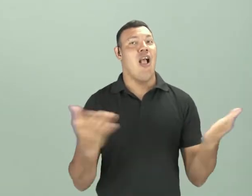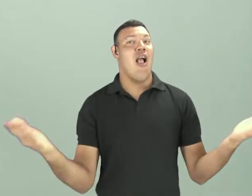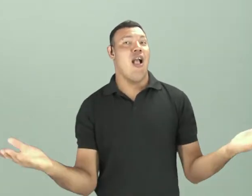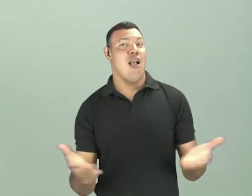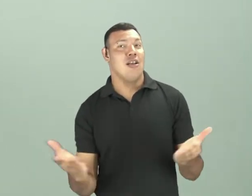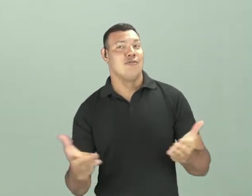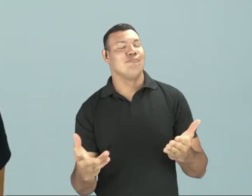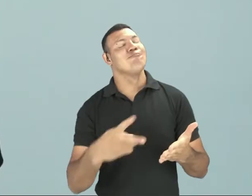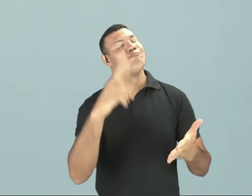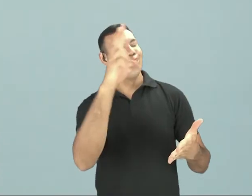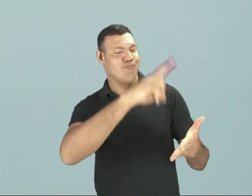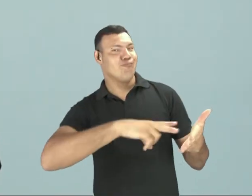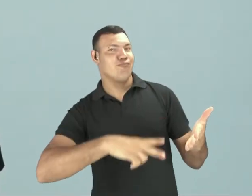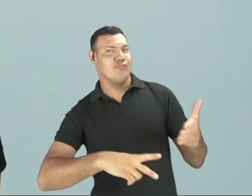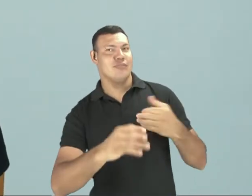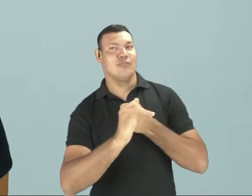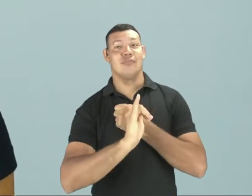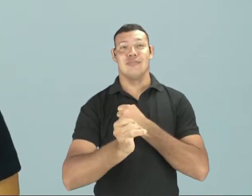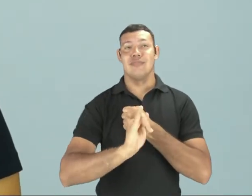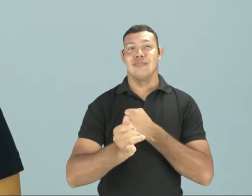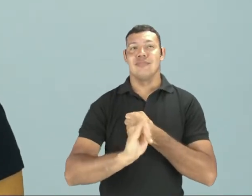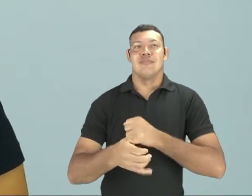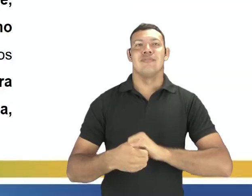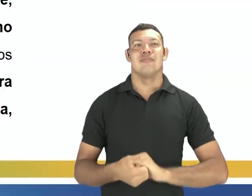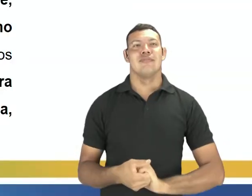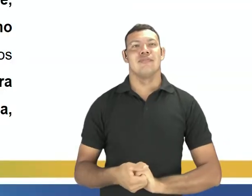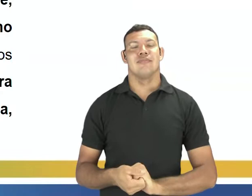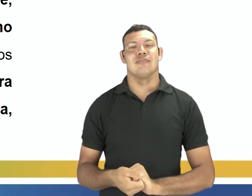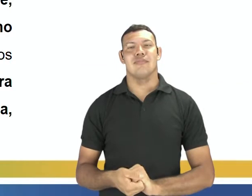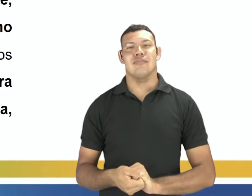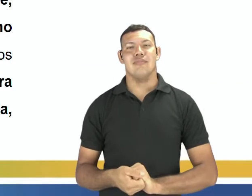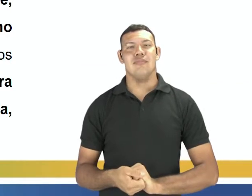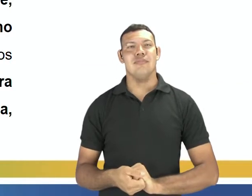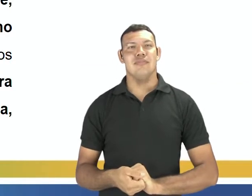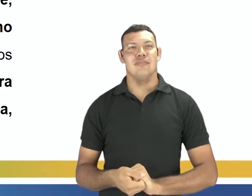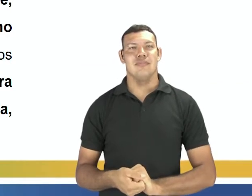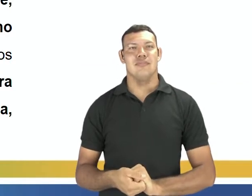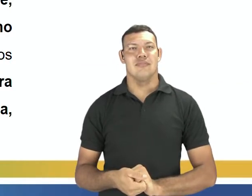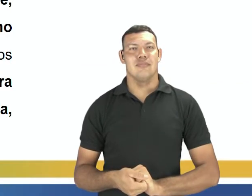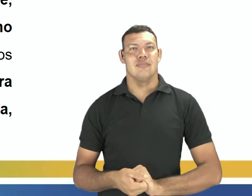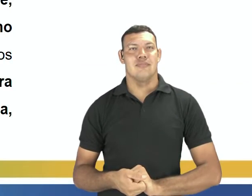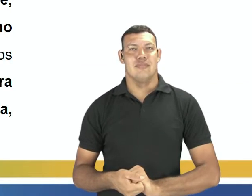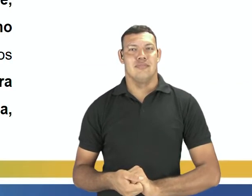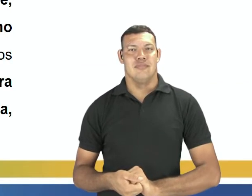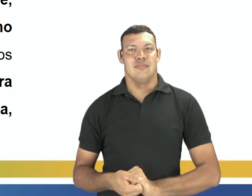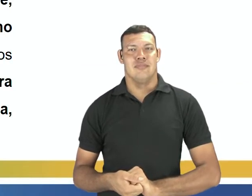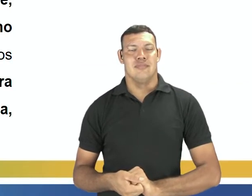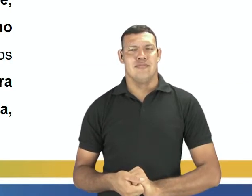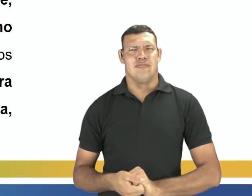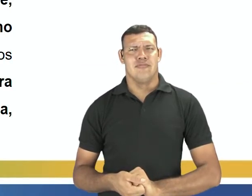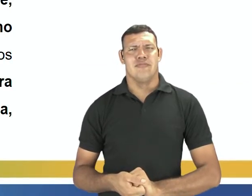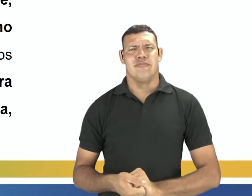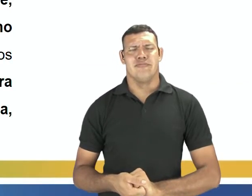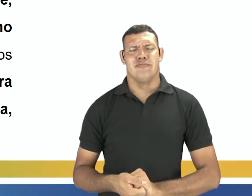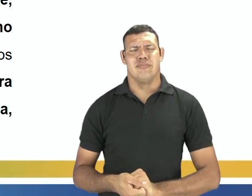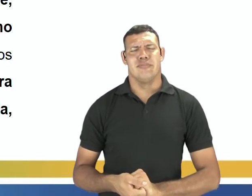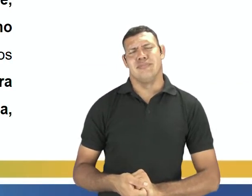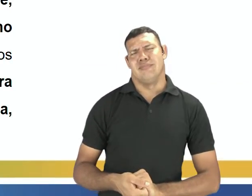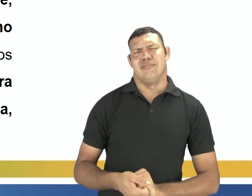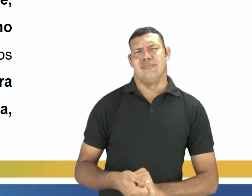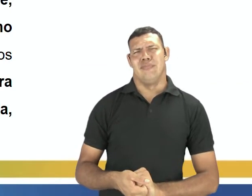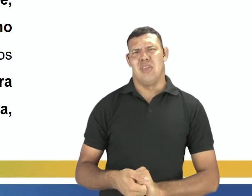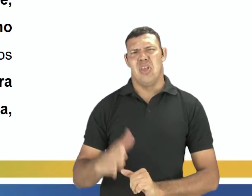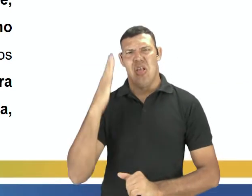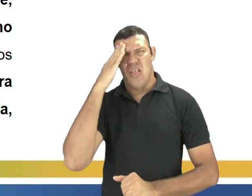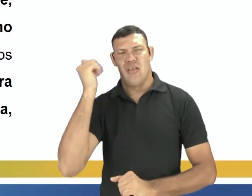quê? Ler uma crônica argumentativa, ok? Essa crônica argumentativa não é de um autor